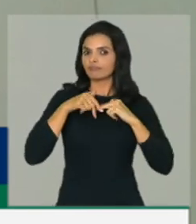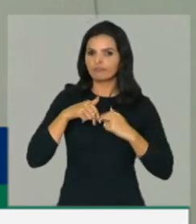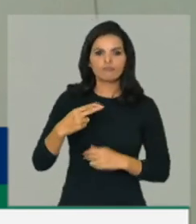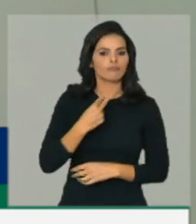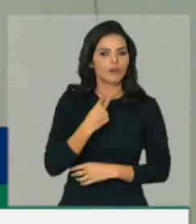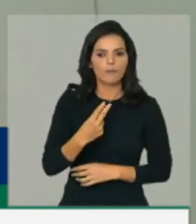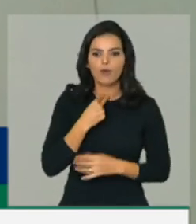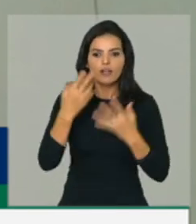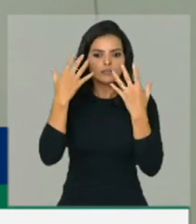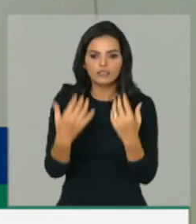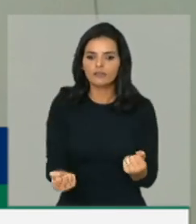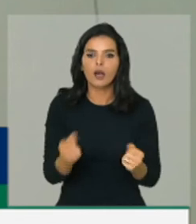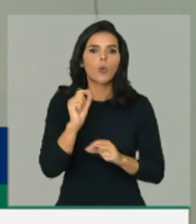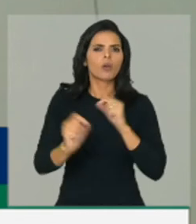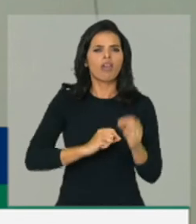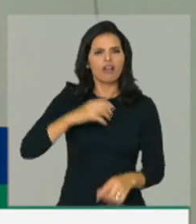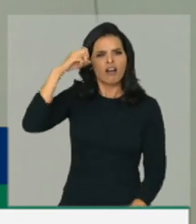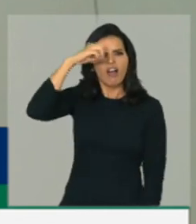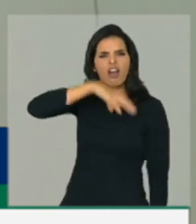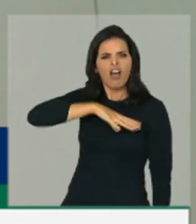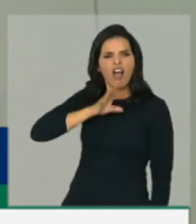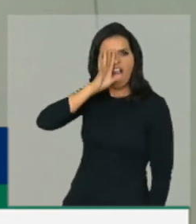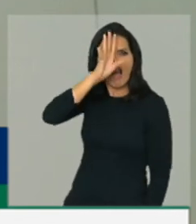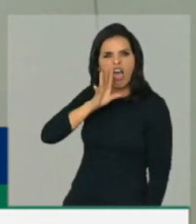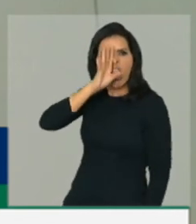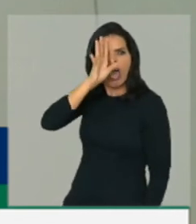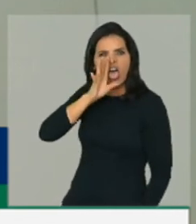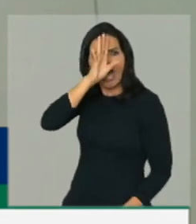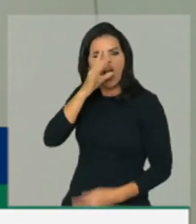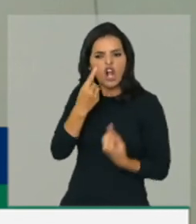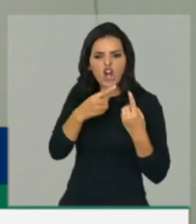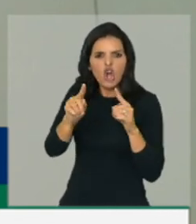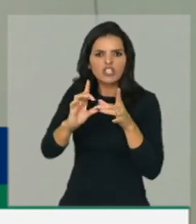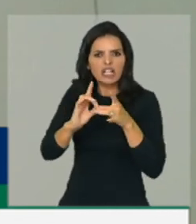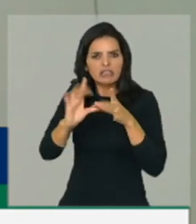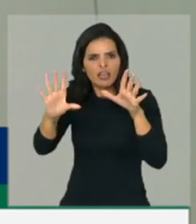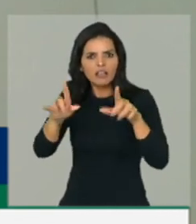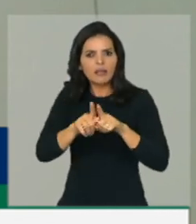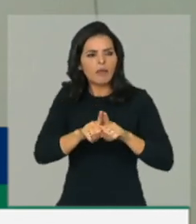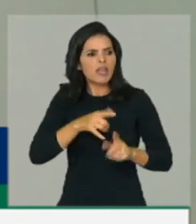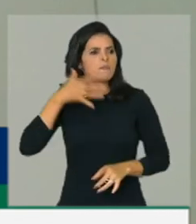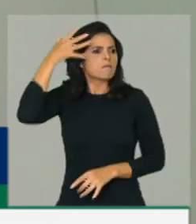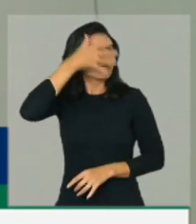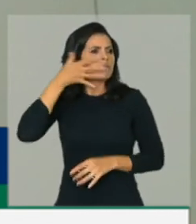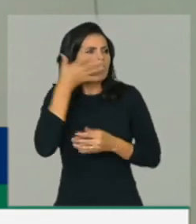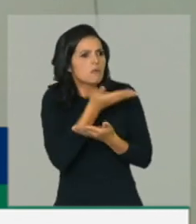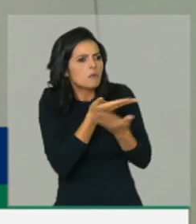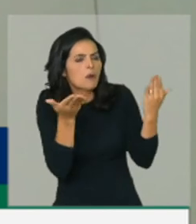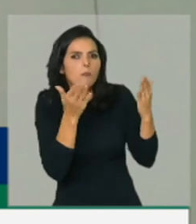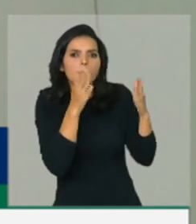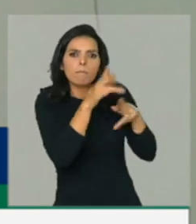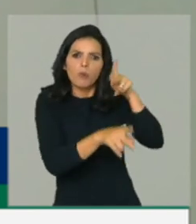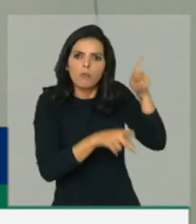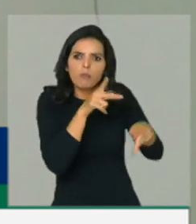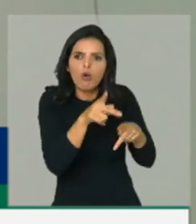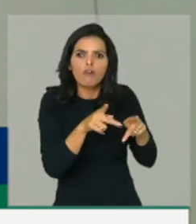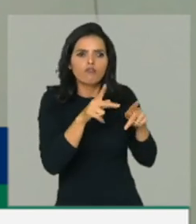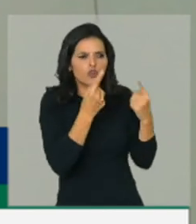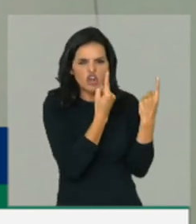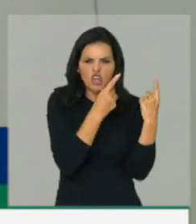permitiremos arroubos antidemocráticos, narrativas para o eleitorado específico